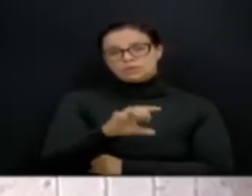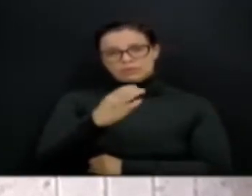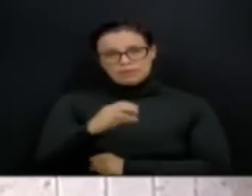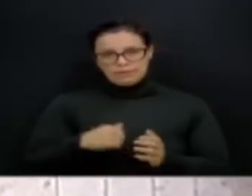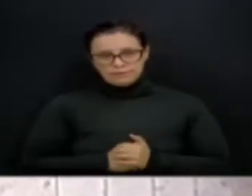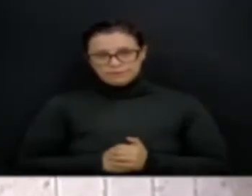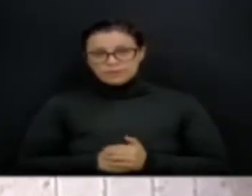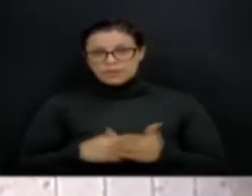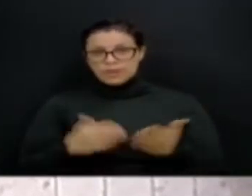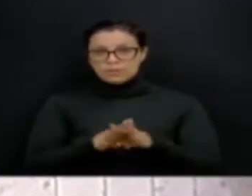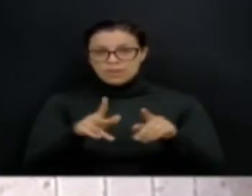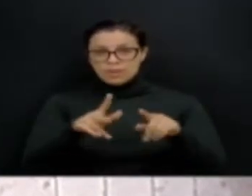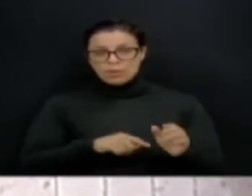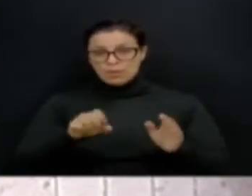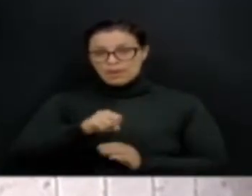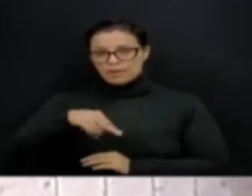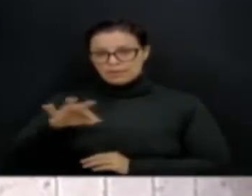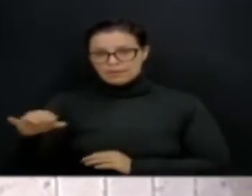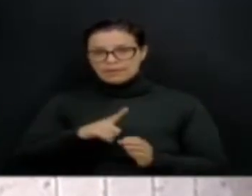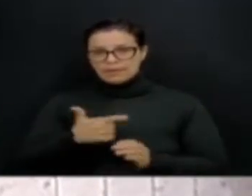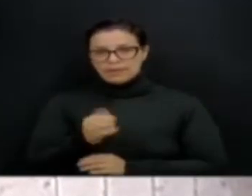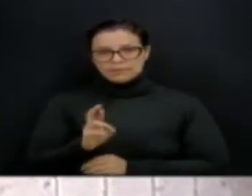centavos. E a correção da NTT, R$